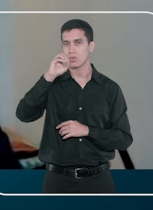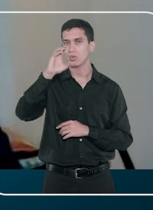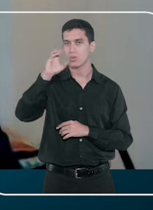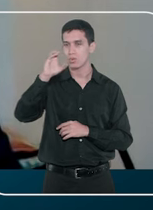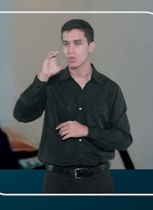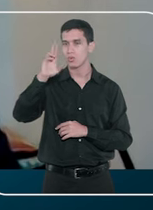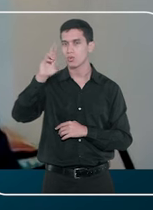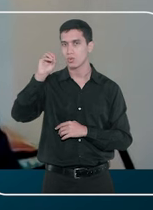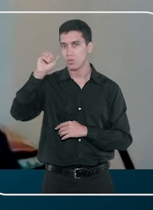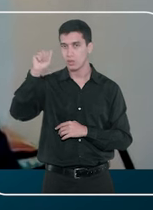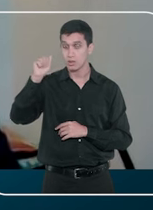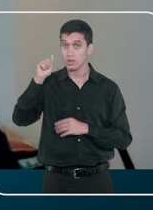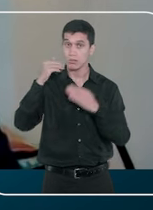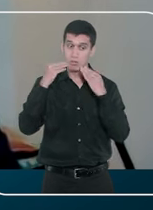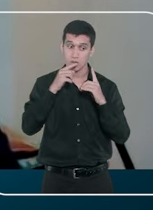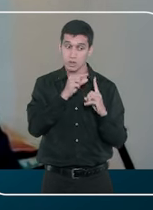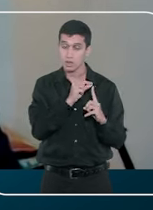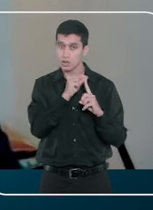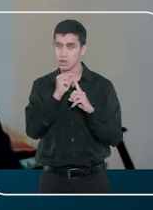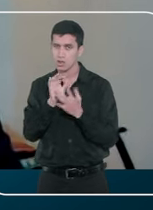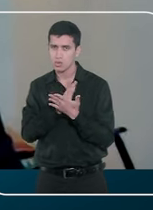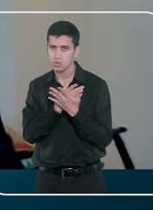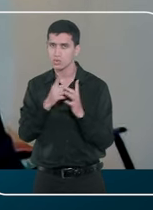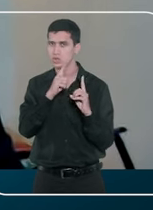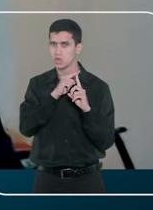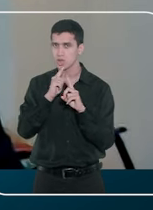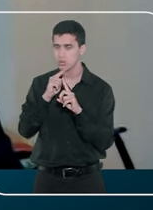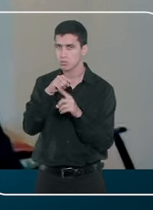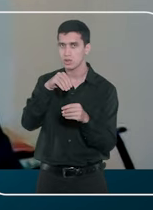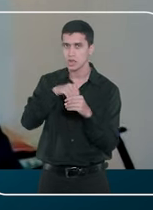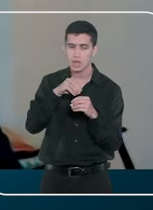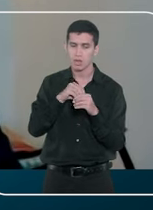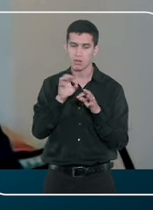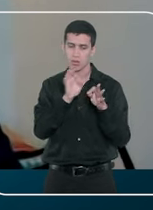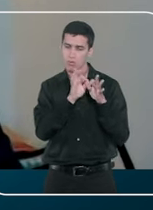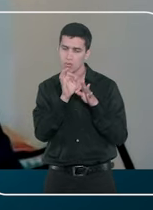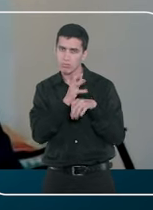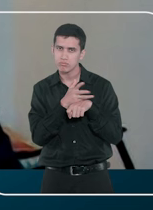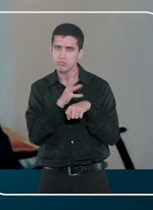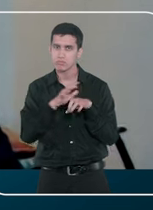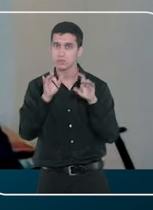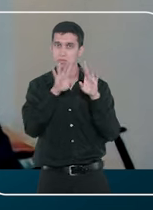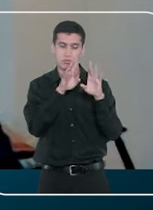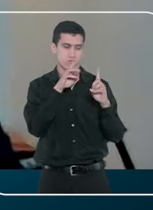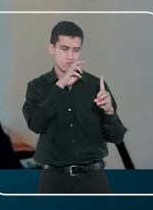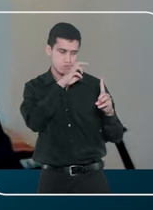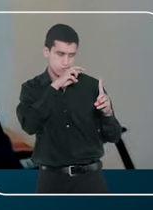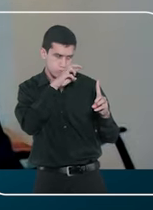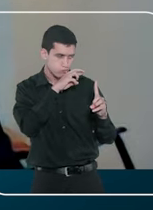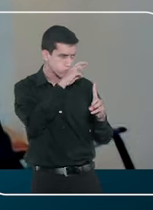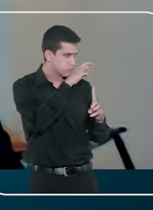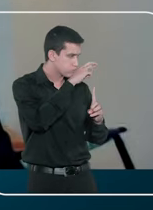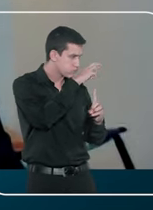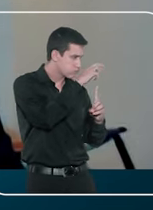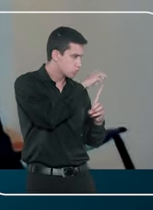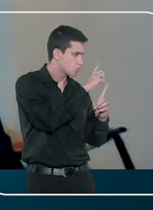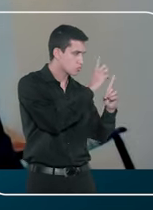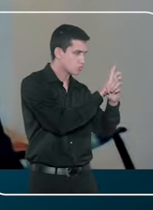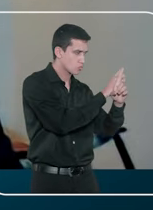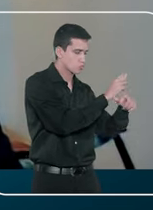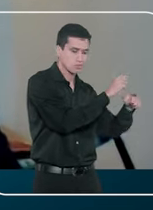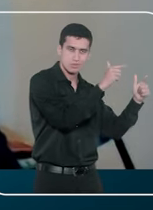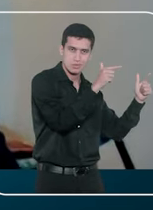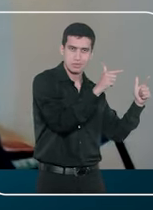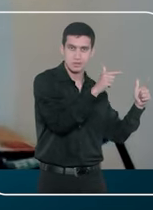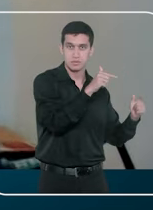mas sobretudo indicando meios, a partir de técnicas especiais de investigação, para elucidar esses fatos. No